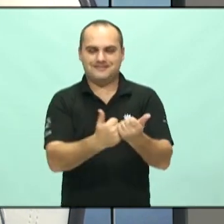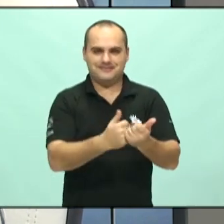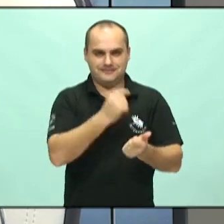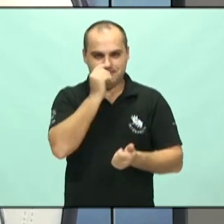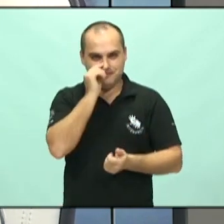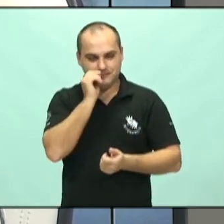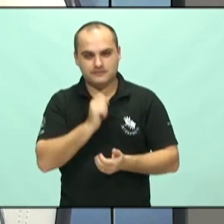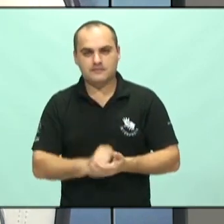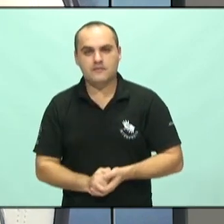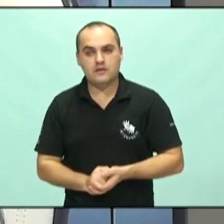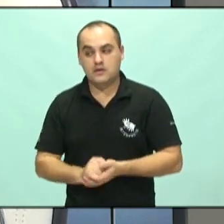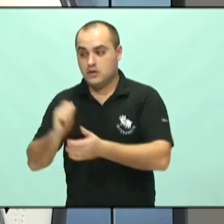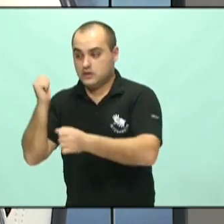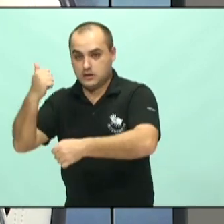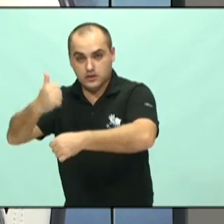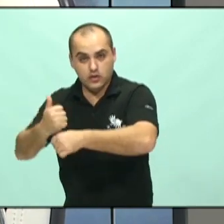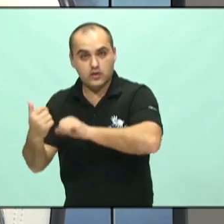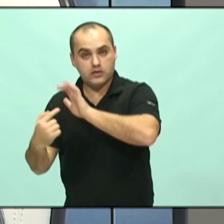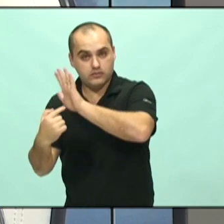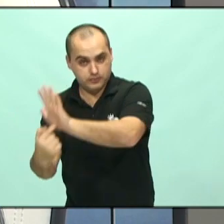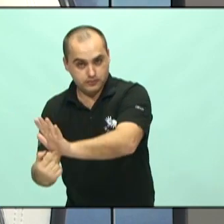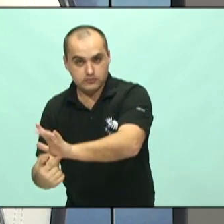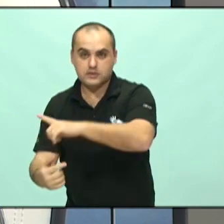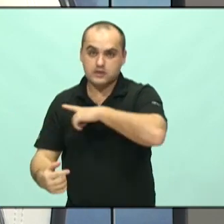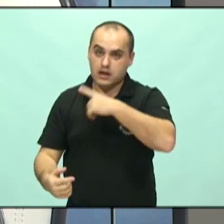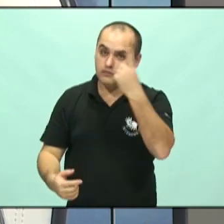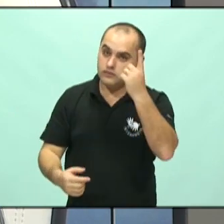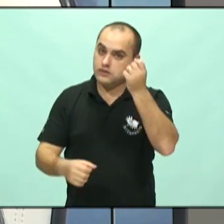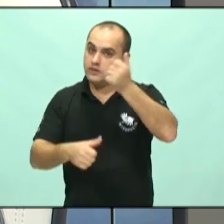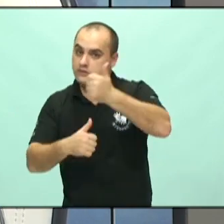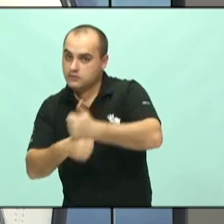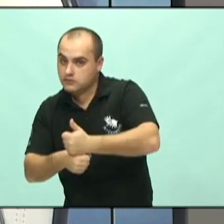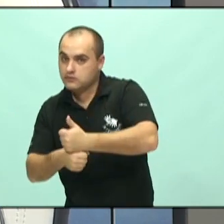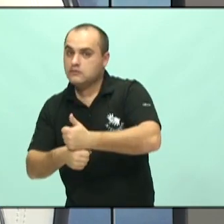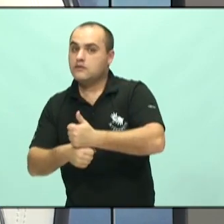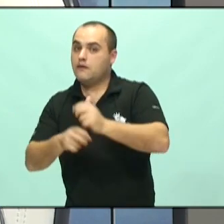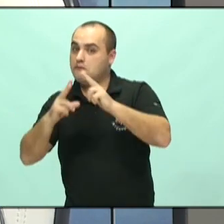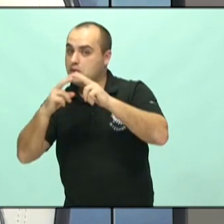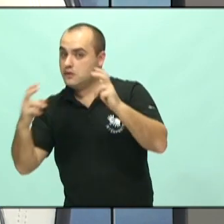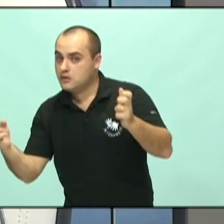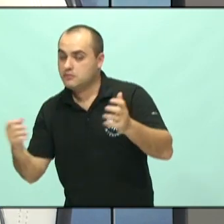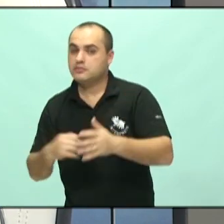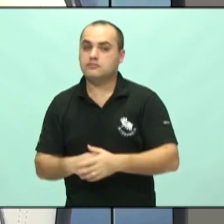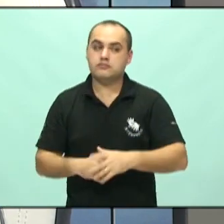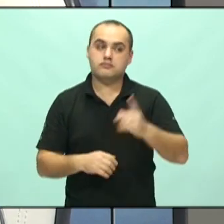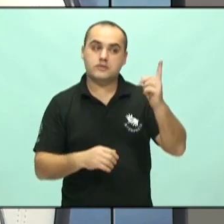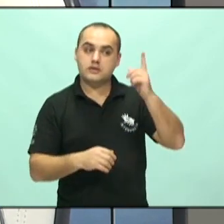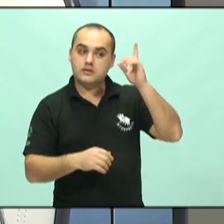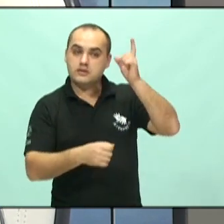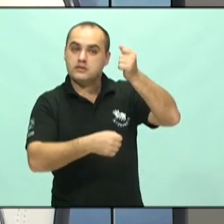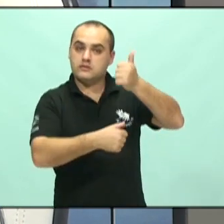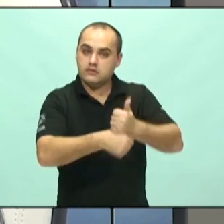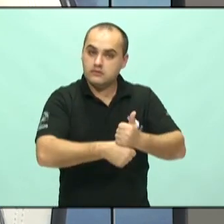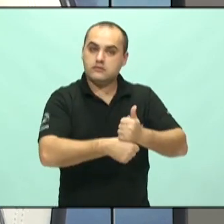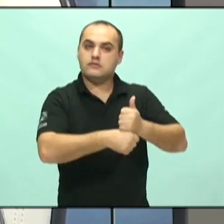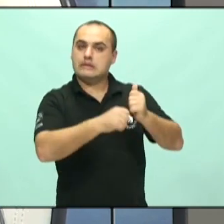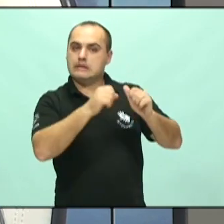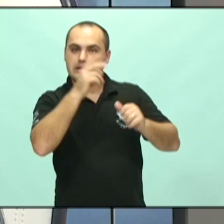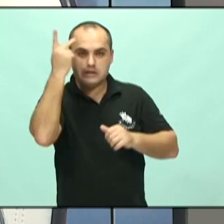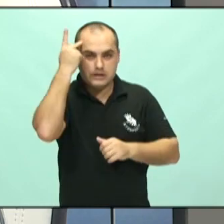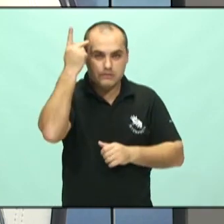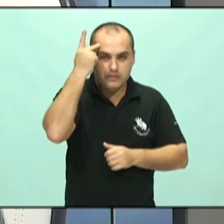dos nossos espetáculos, a gente tem um diretor que é de Florianópolis, uma diretora que é de São Paulo, um diretor que é daqui